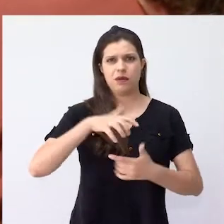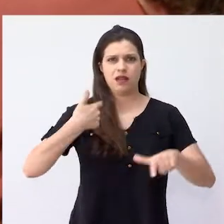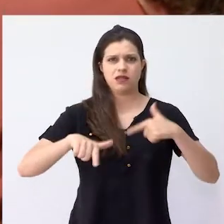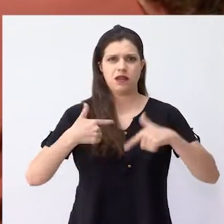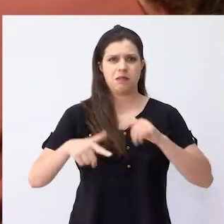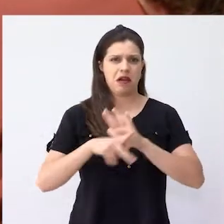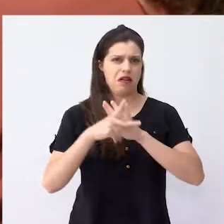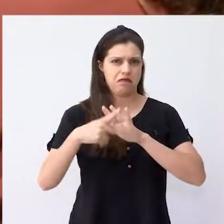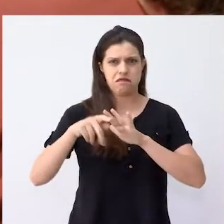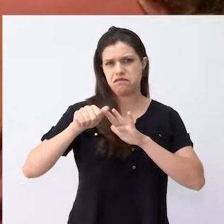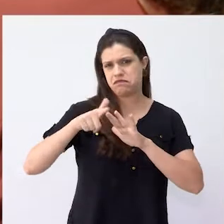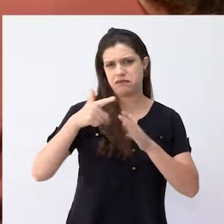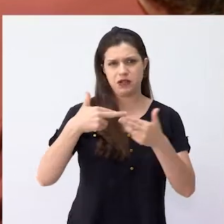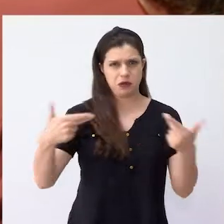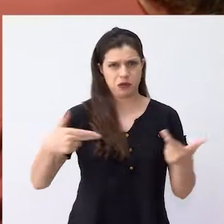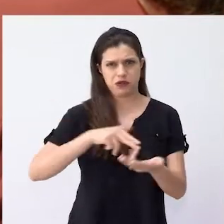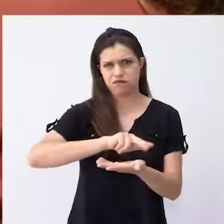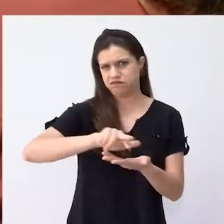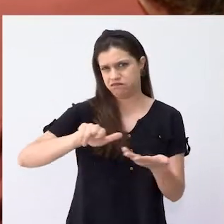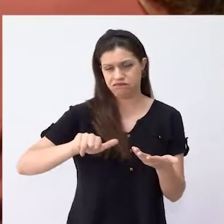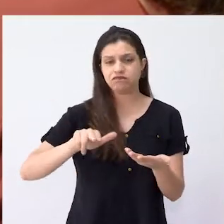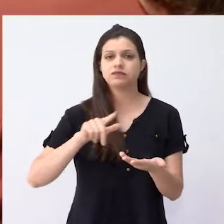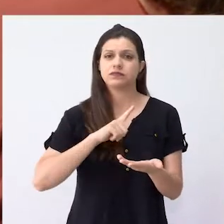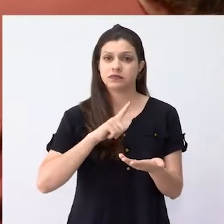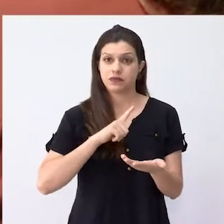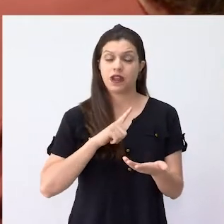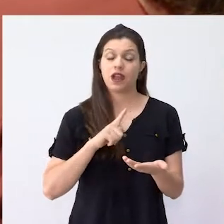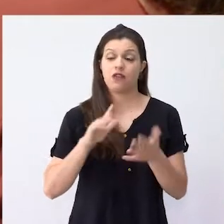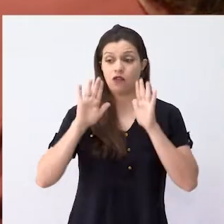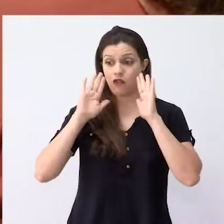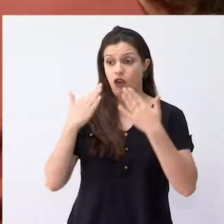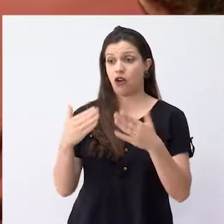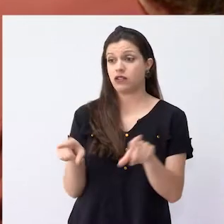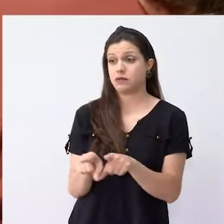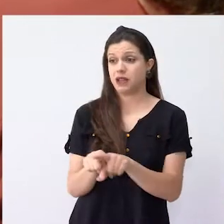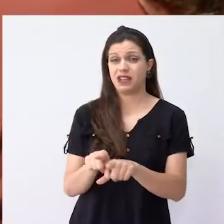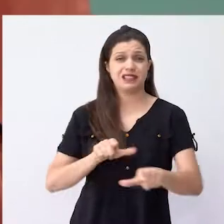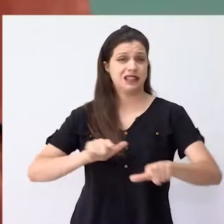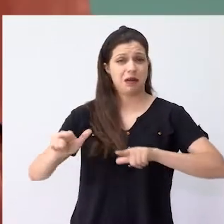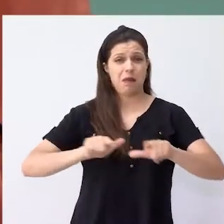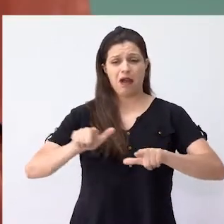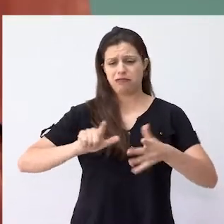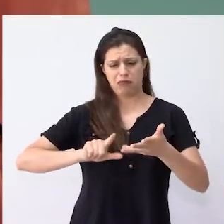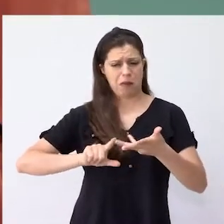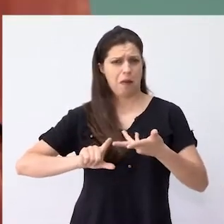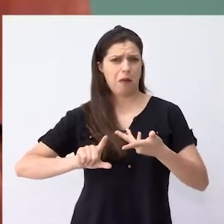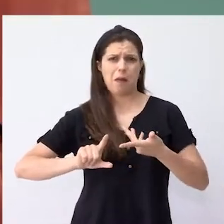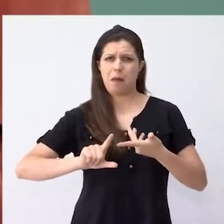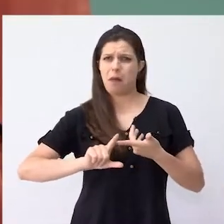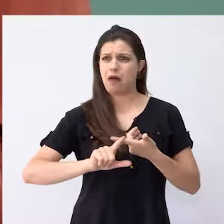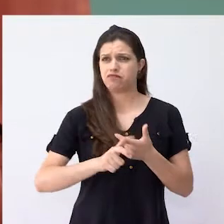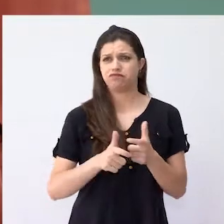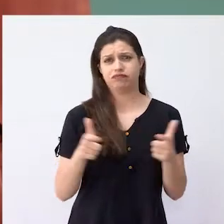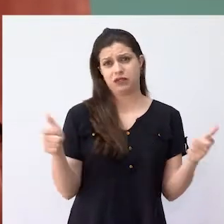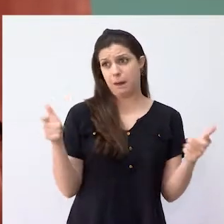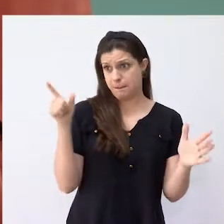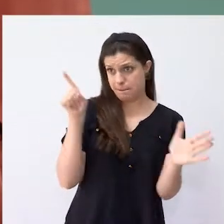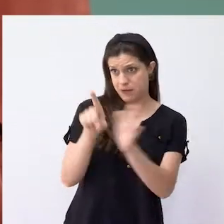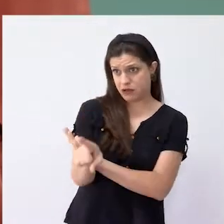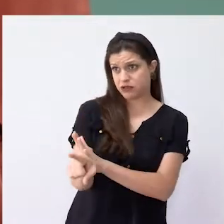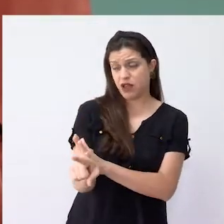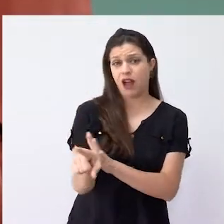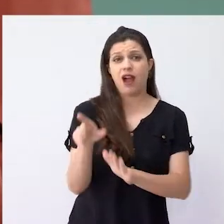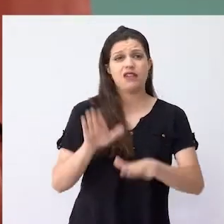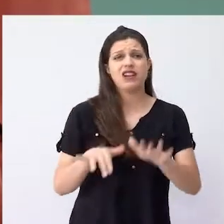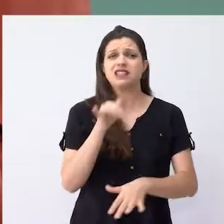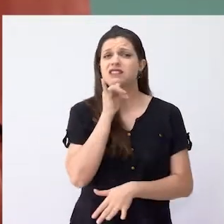às preocupações jurídicas sobre o trabalho, né? O trabalho ele pode ser vou até perguntar isso para você, ele pode ser ilegal, né, quando a